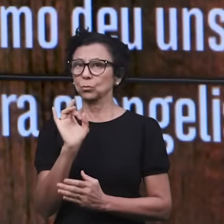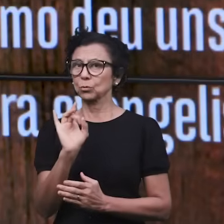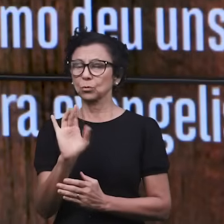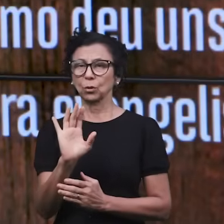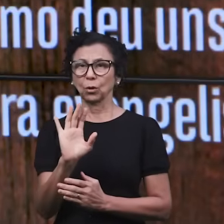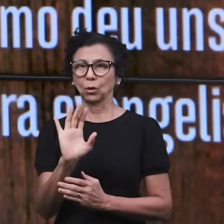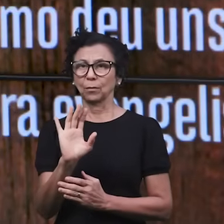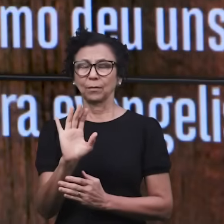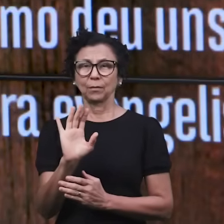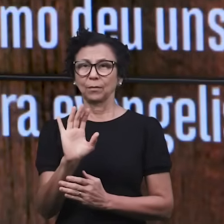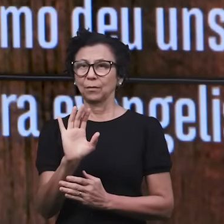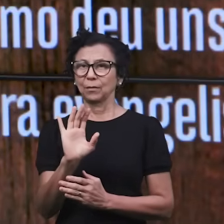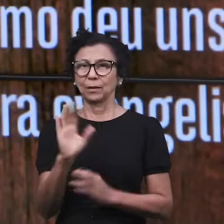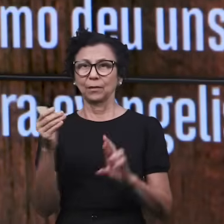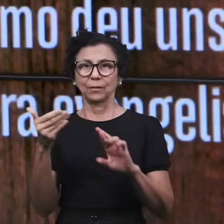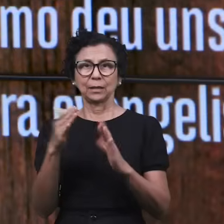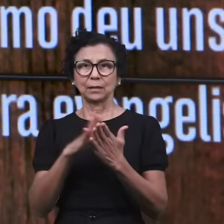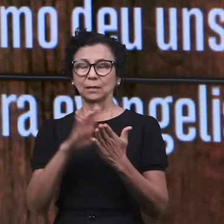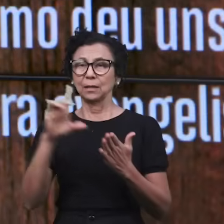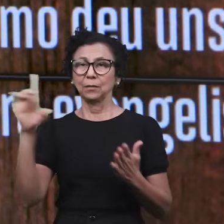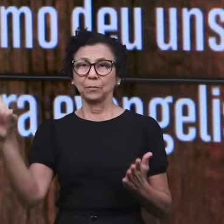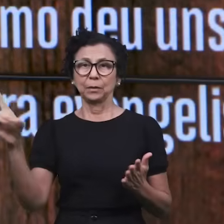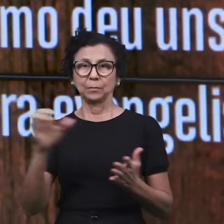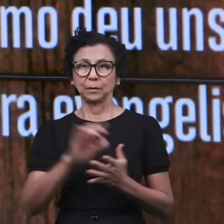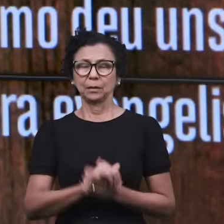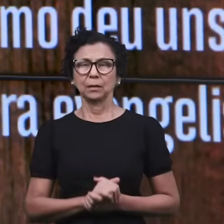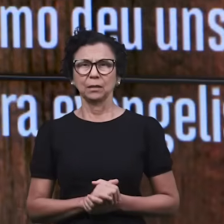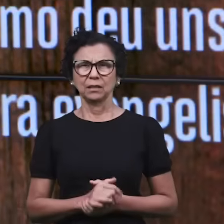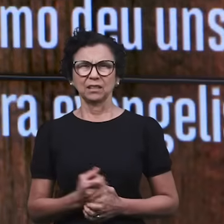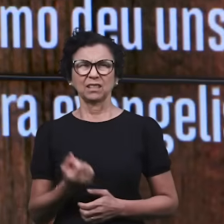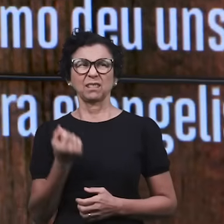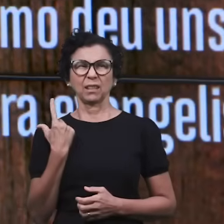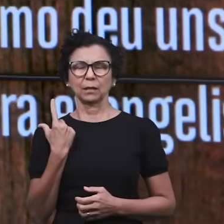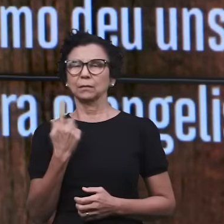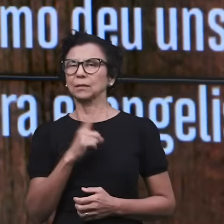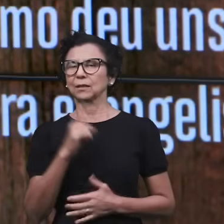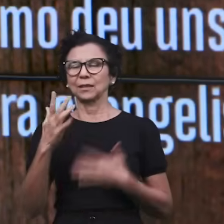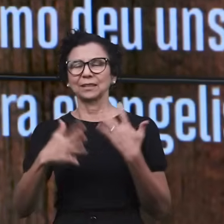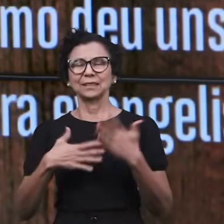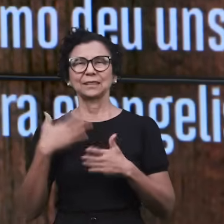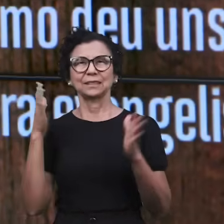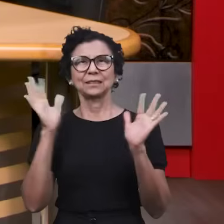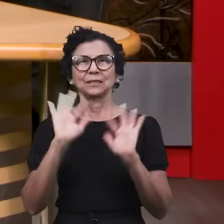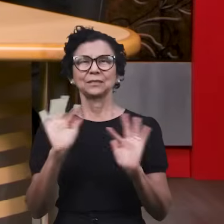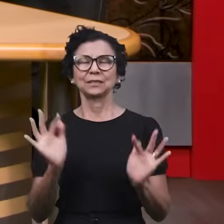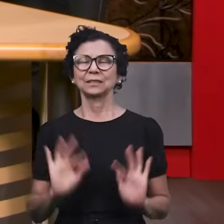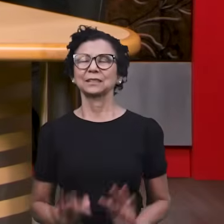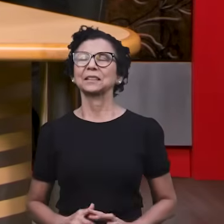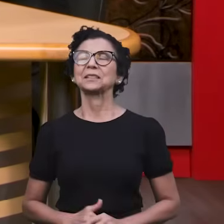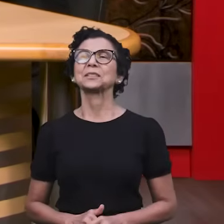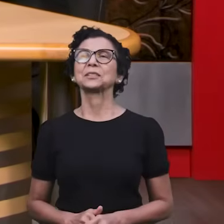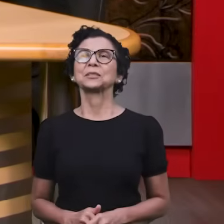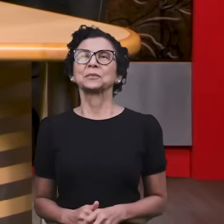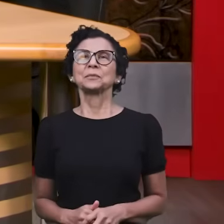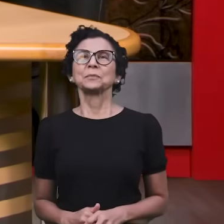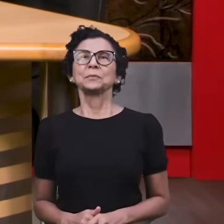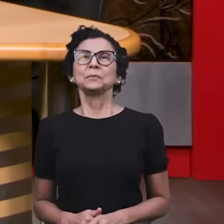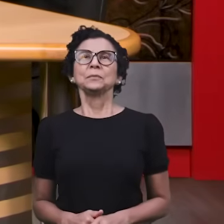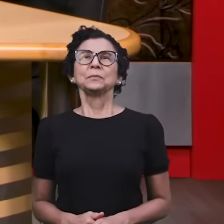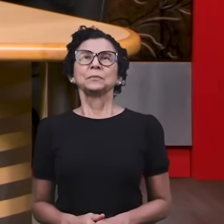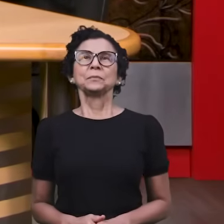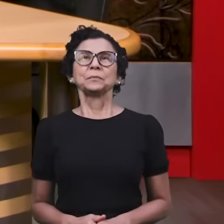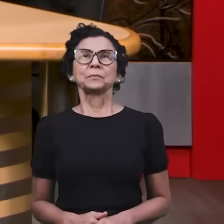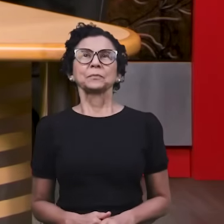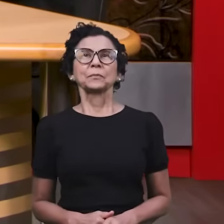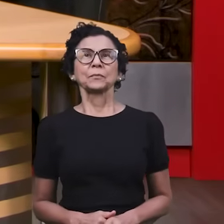palavra. E não causa espanto, muito pelo contrário, dá alegria e gozo. Porque... E